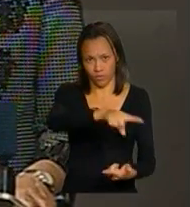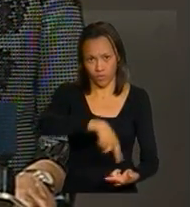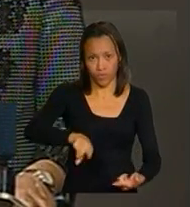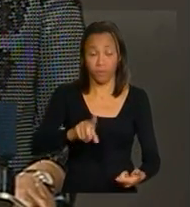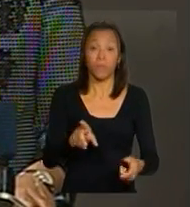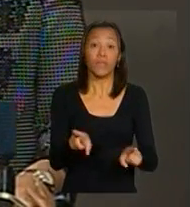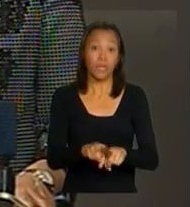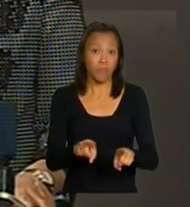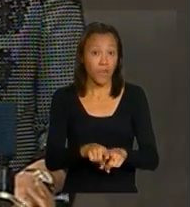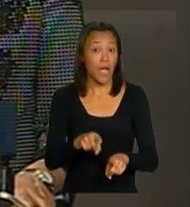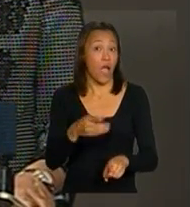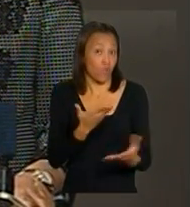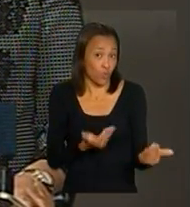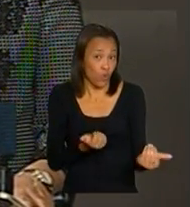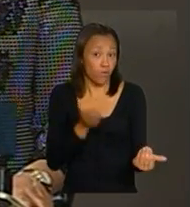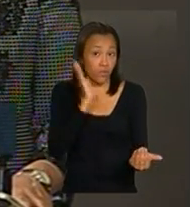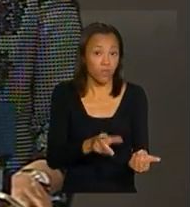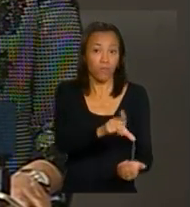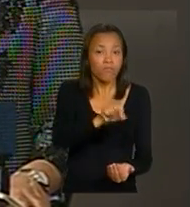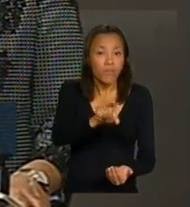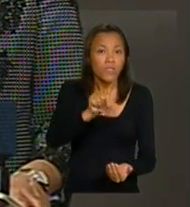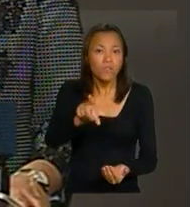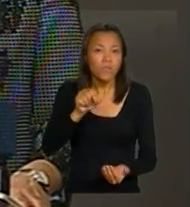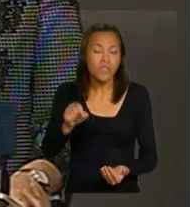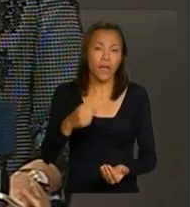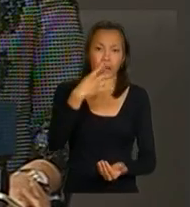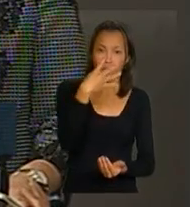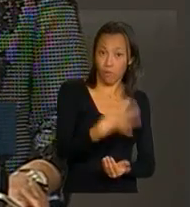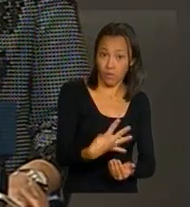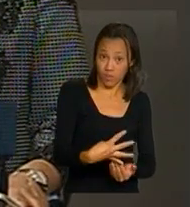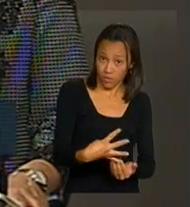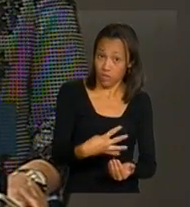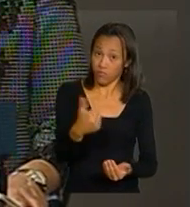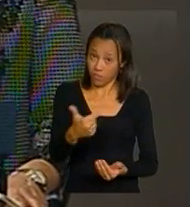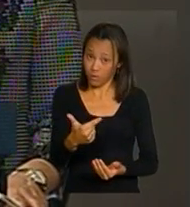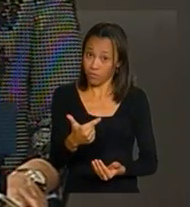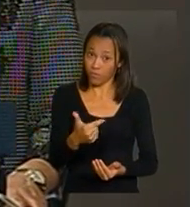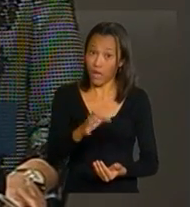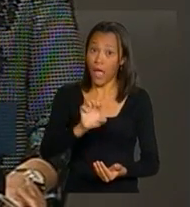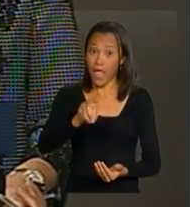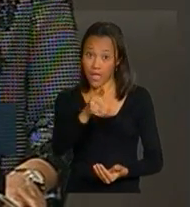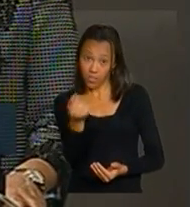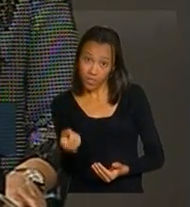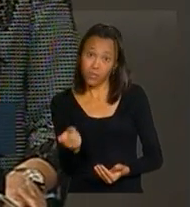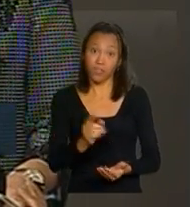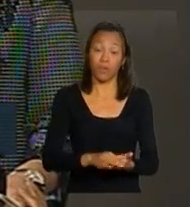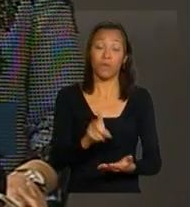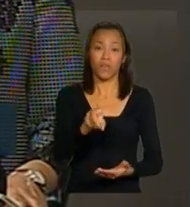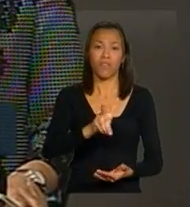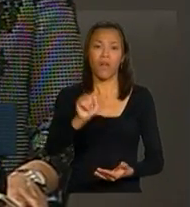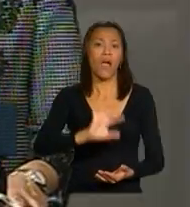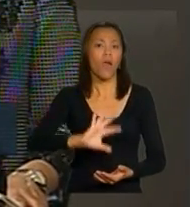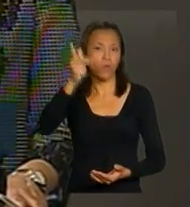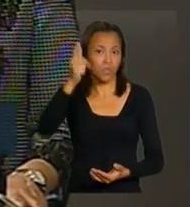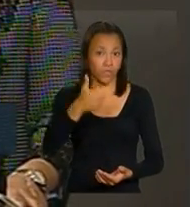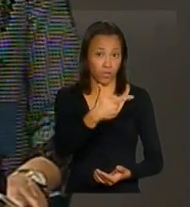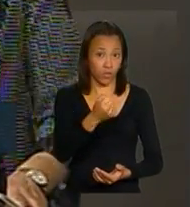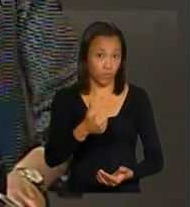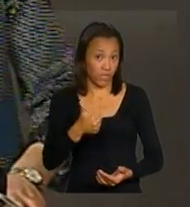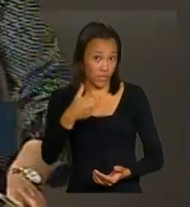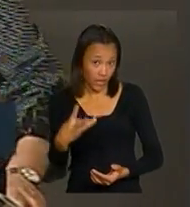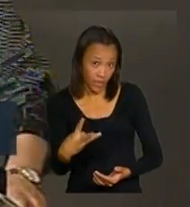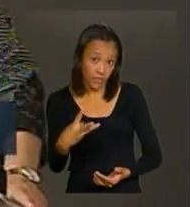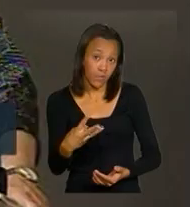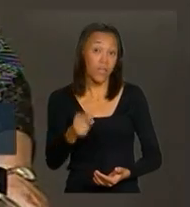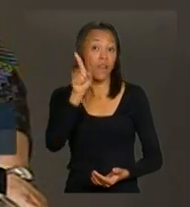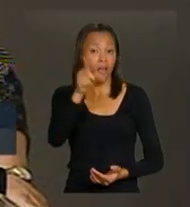Aos que forem selecionados para participar da 42ª edição do World Skills em 2013, em Leipzig,